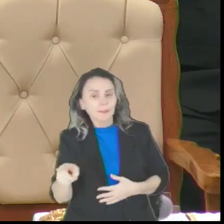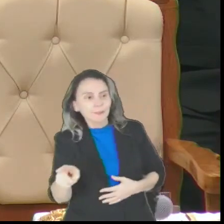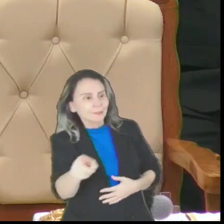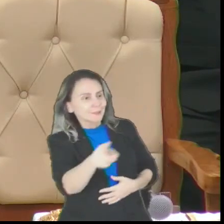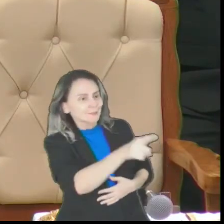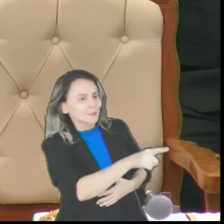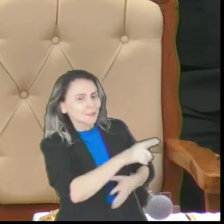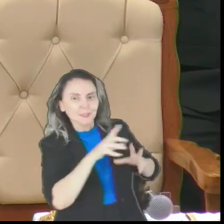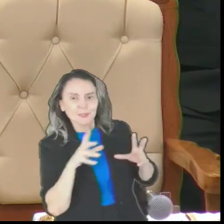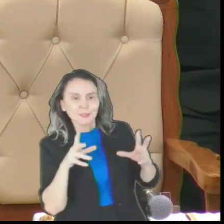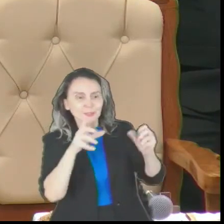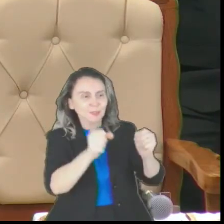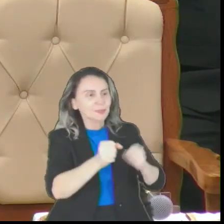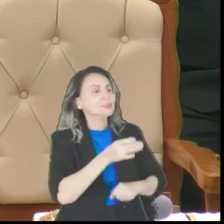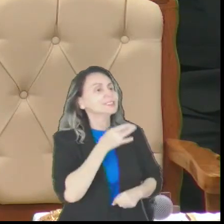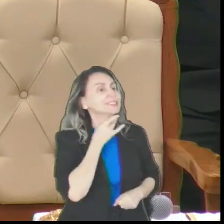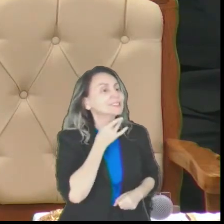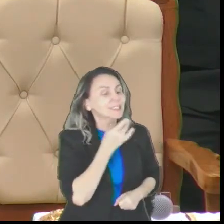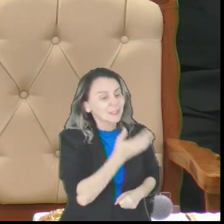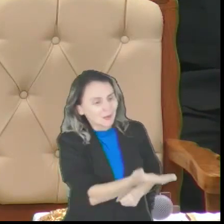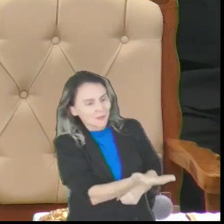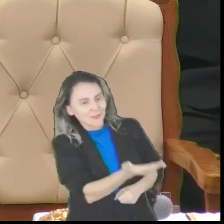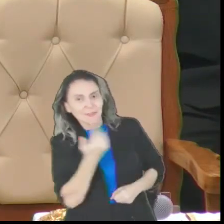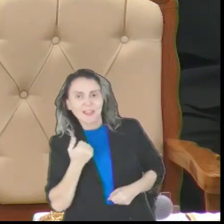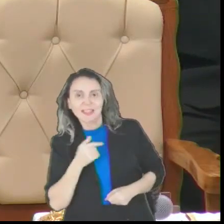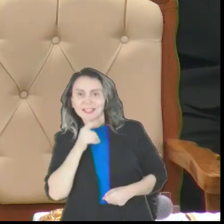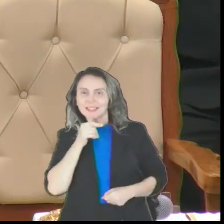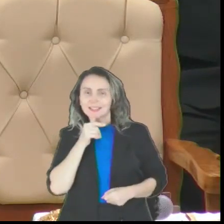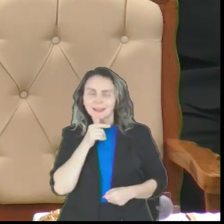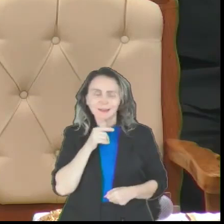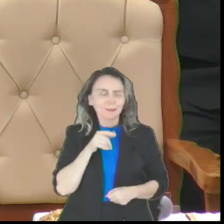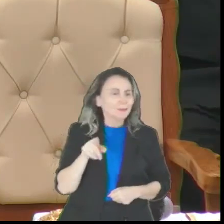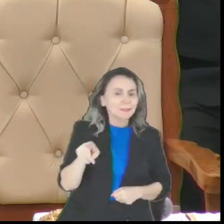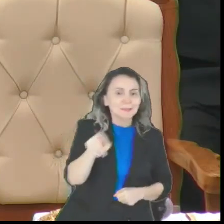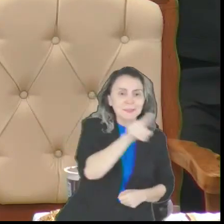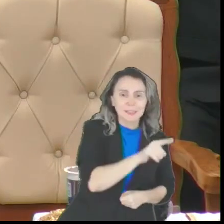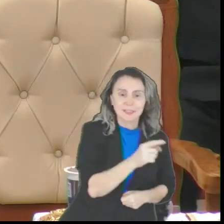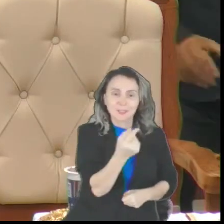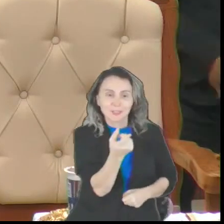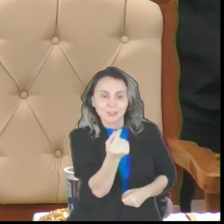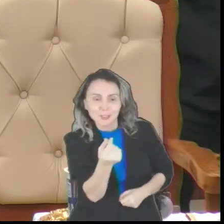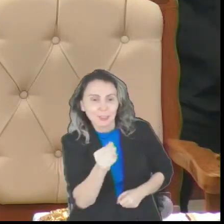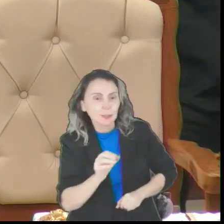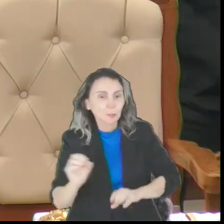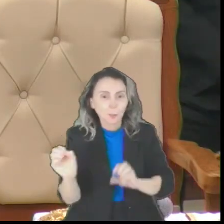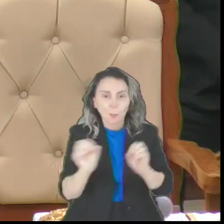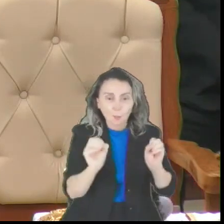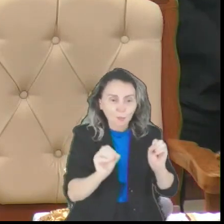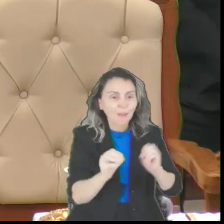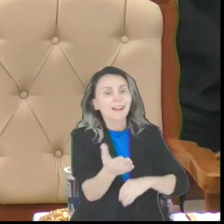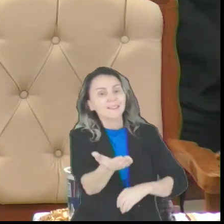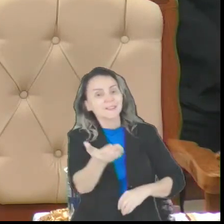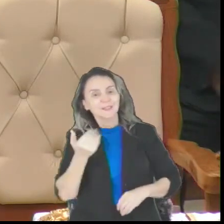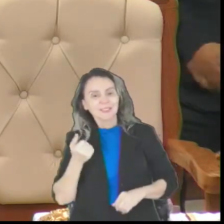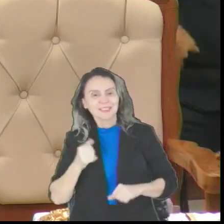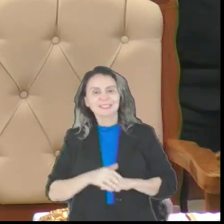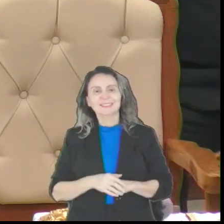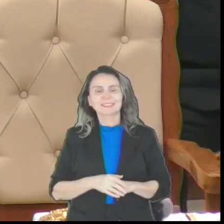sede, vinde às águas, e os que não tendes dinheiro, vinde. Glórias a Jesus. Lá no